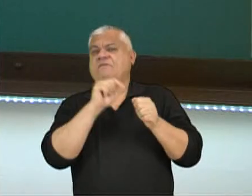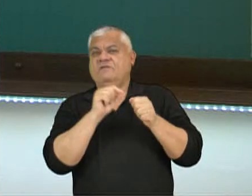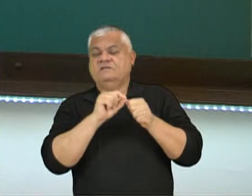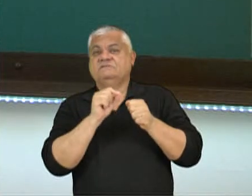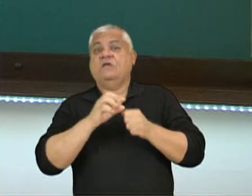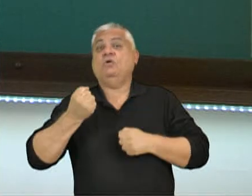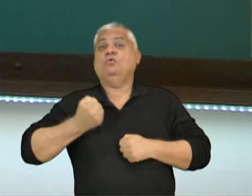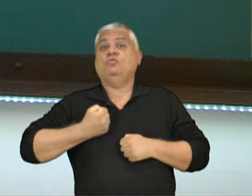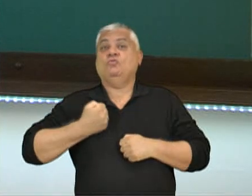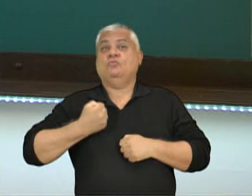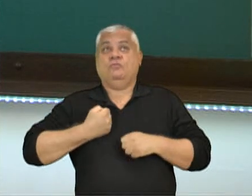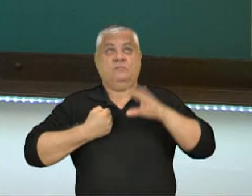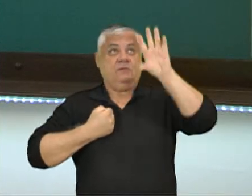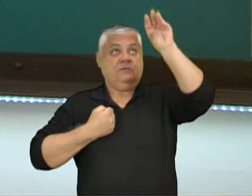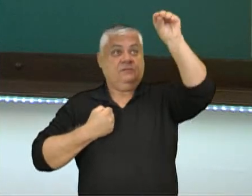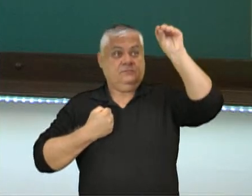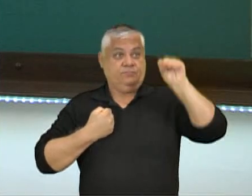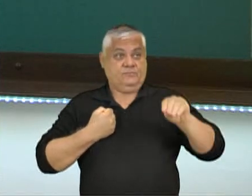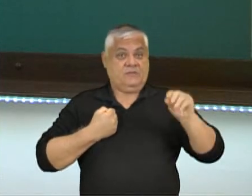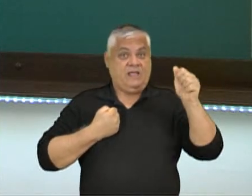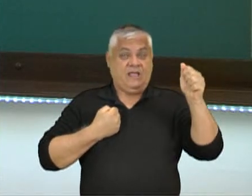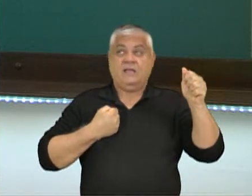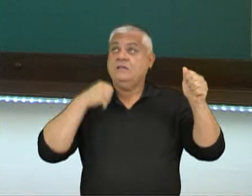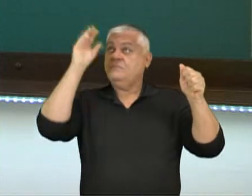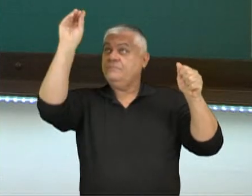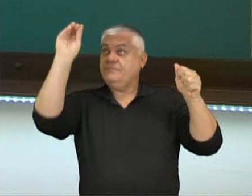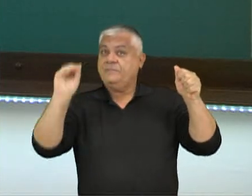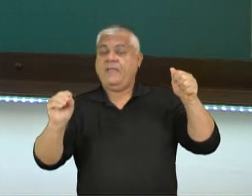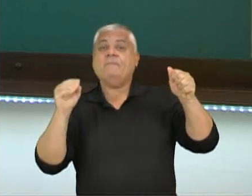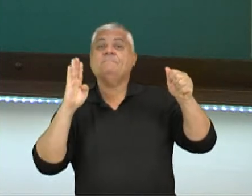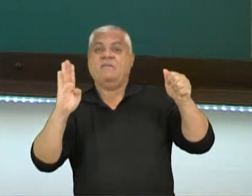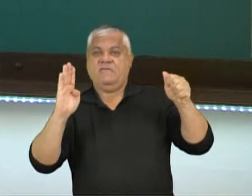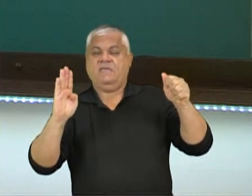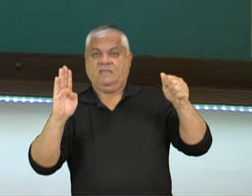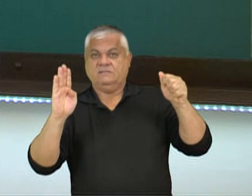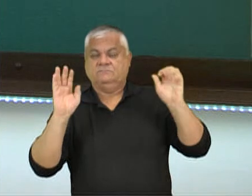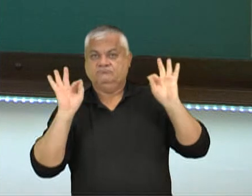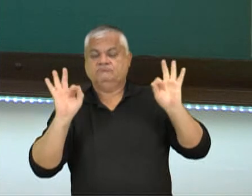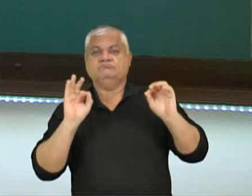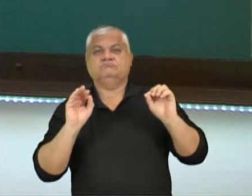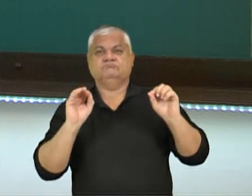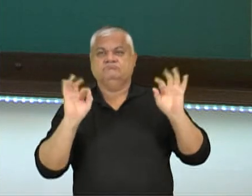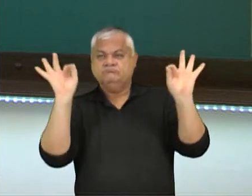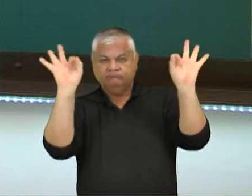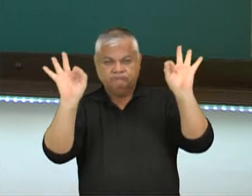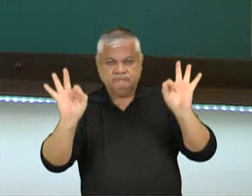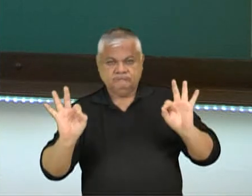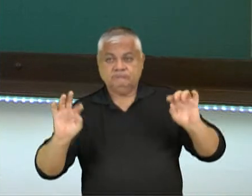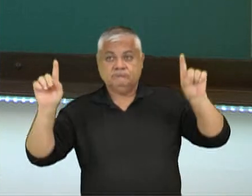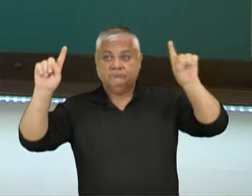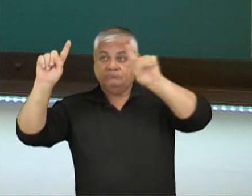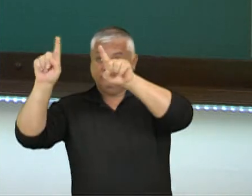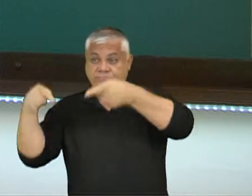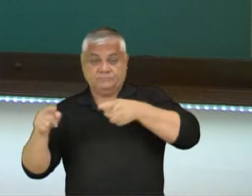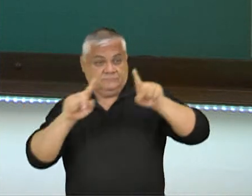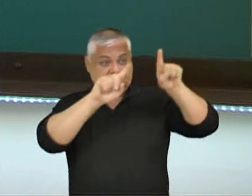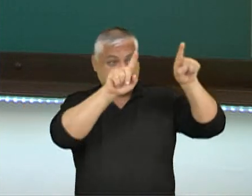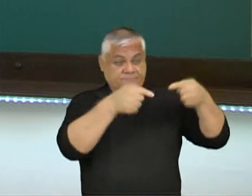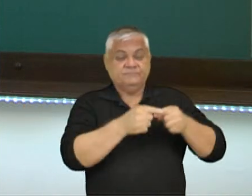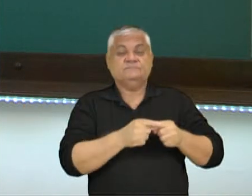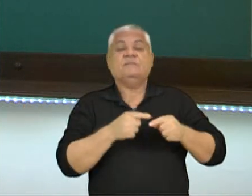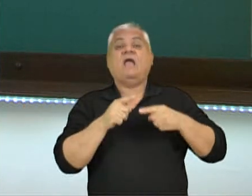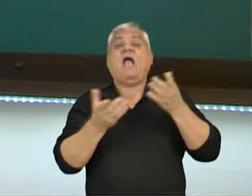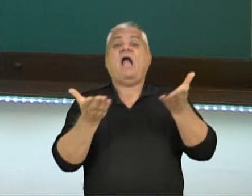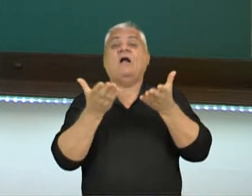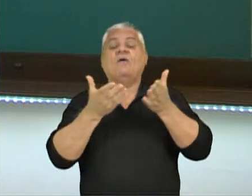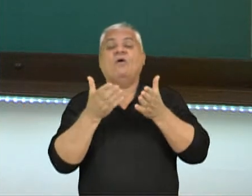Retirar os dados tanto da tabela A quanto da tabela B, montar as matrizes e fazer o cálculo